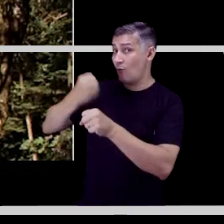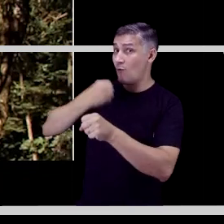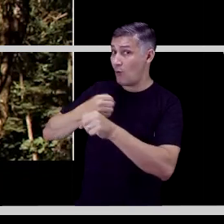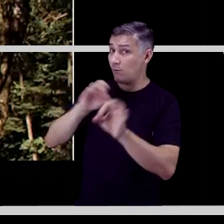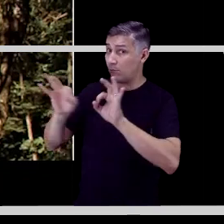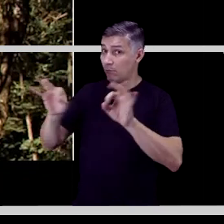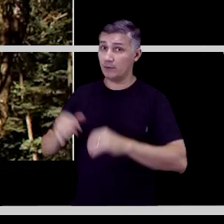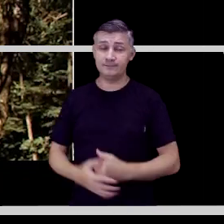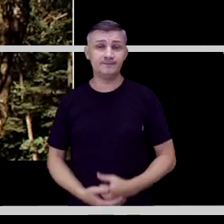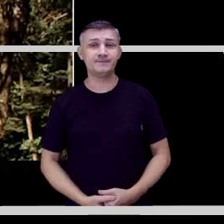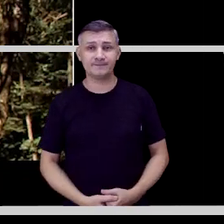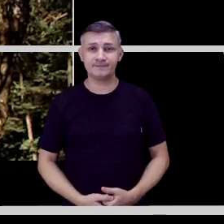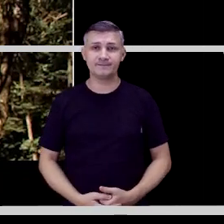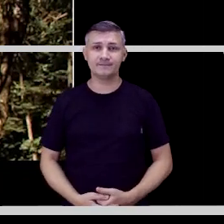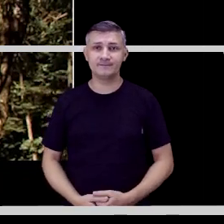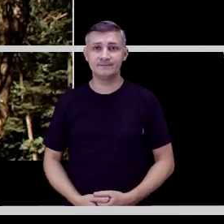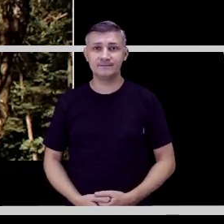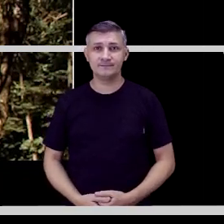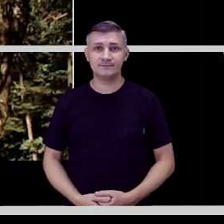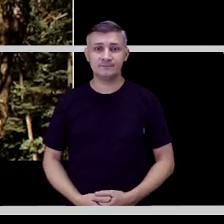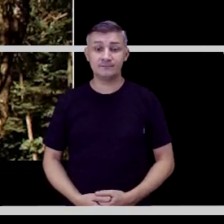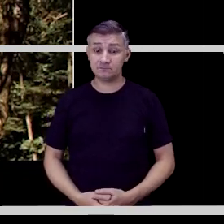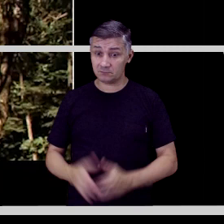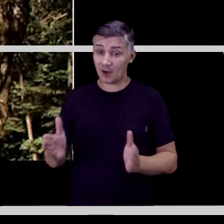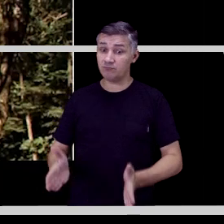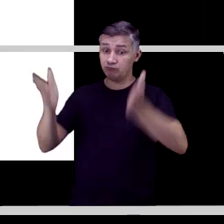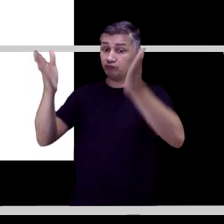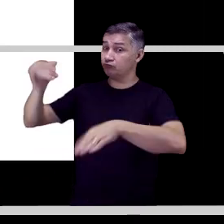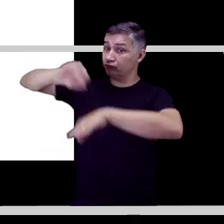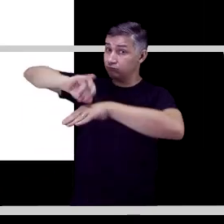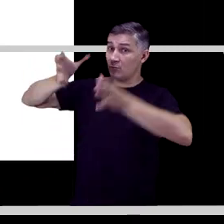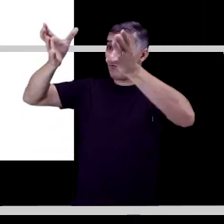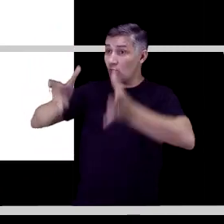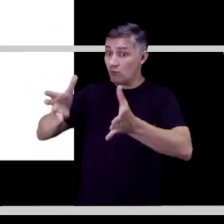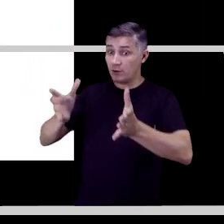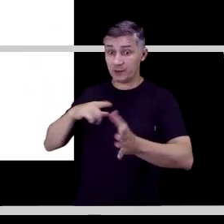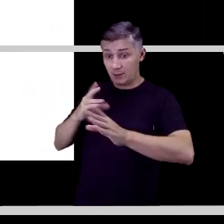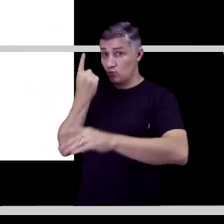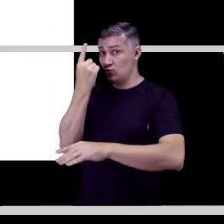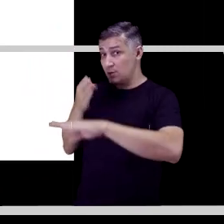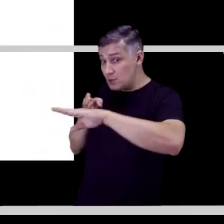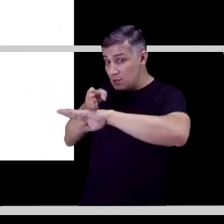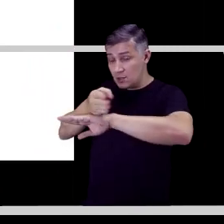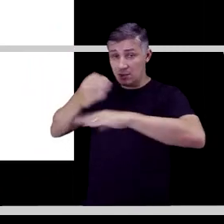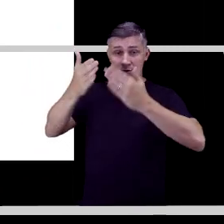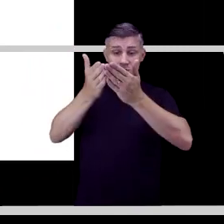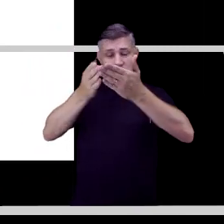percebe as marcas da solda. Apesar de ser uma fachada contínua, monolítica, você percebe o modo como ela foi construída.